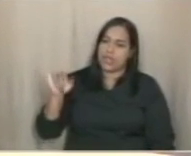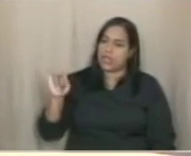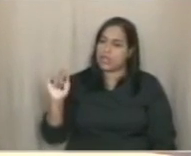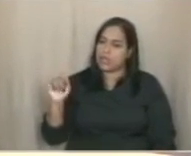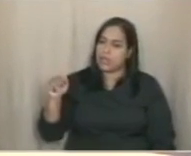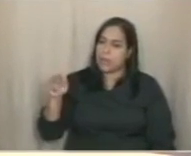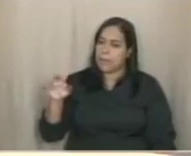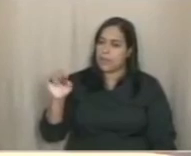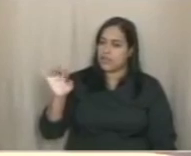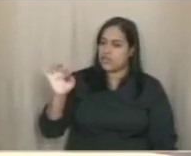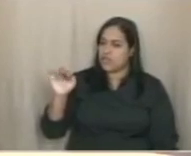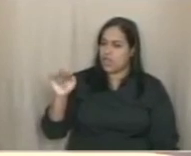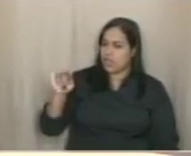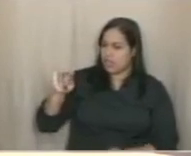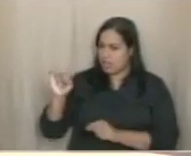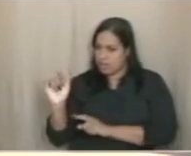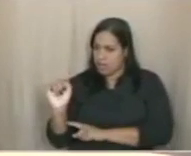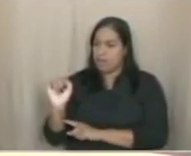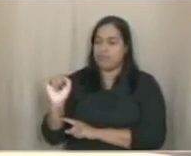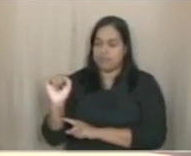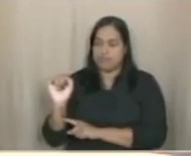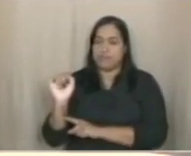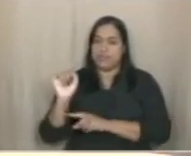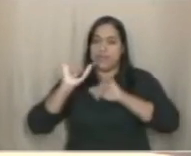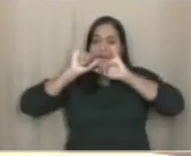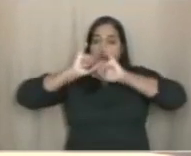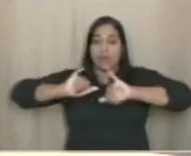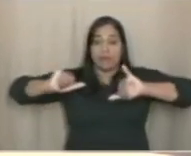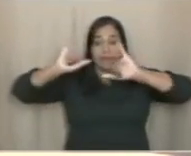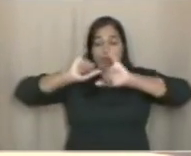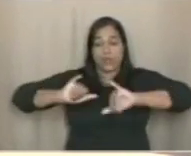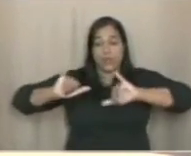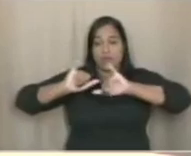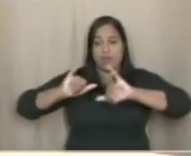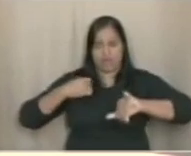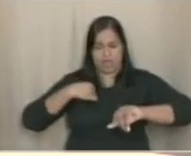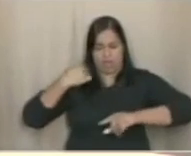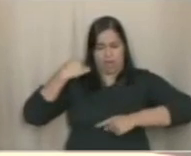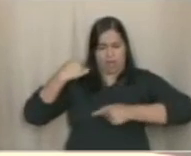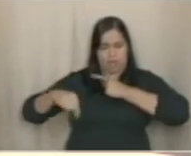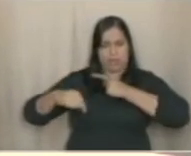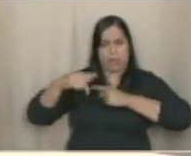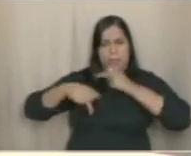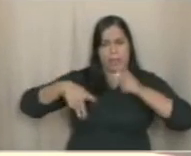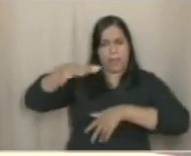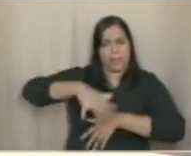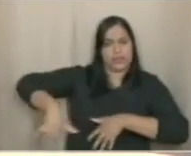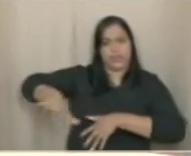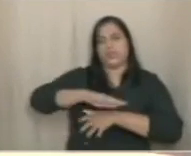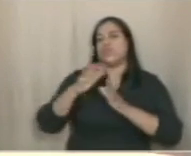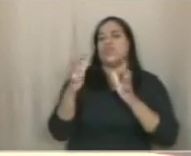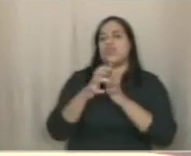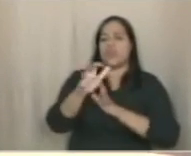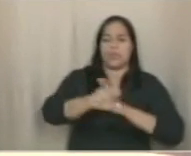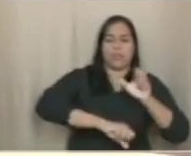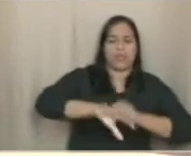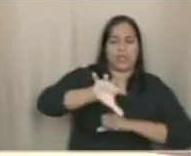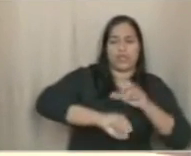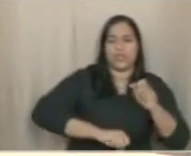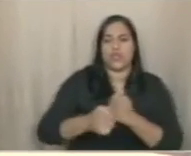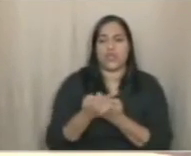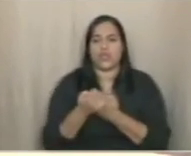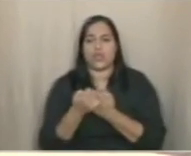divulgou de forma a me colocar contra a população do Recife, que eu estaria recolhendo doações em